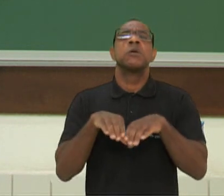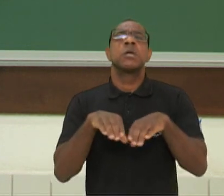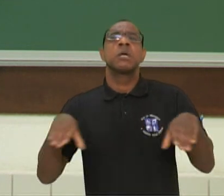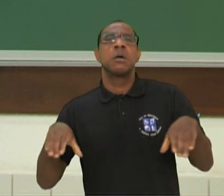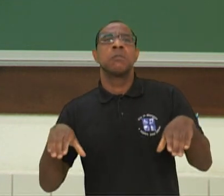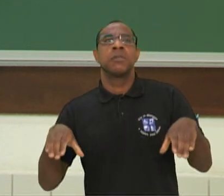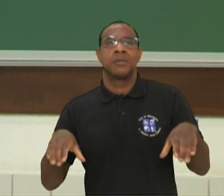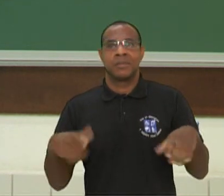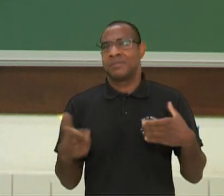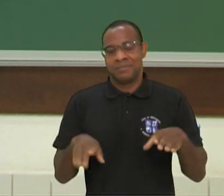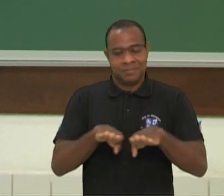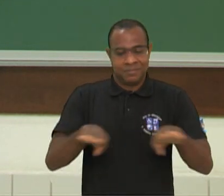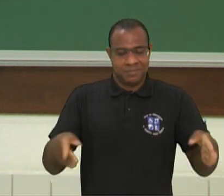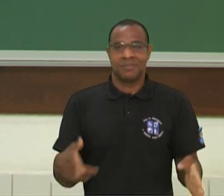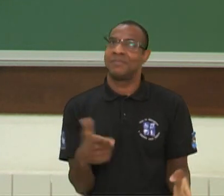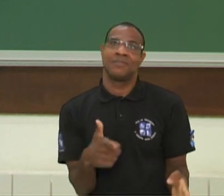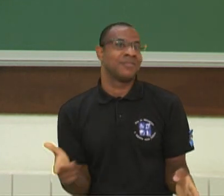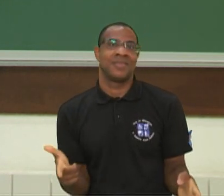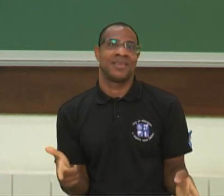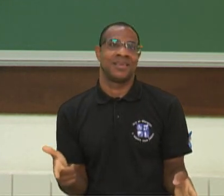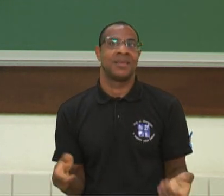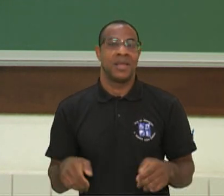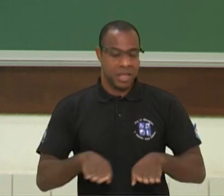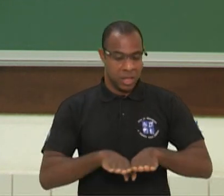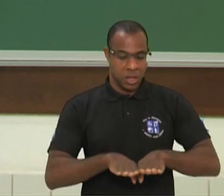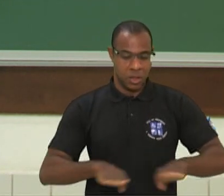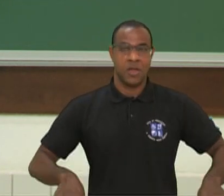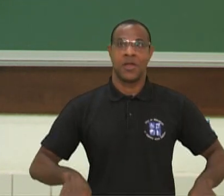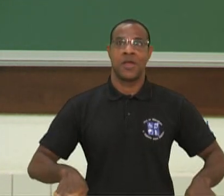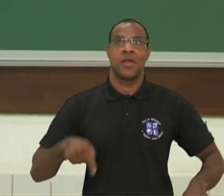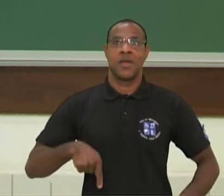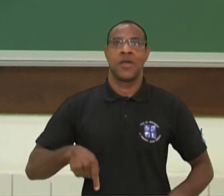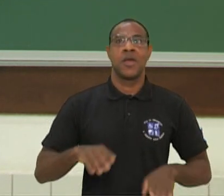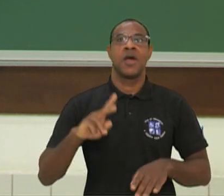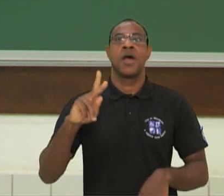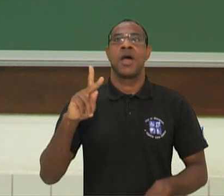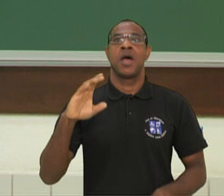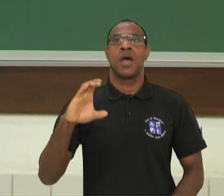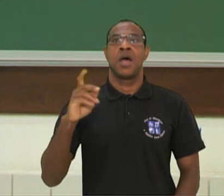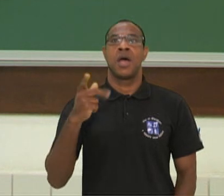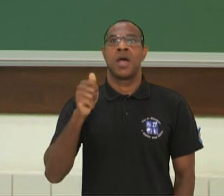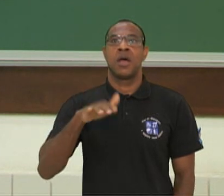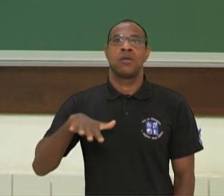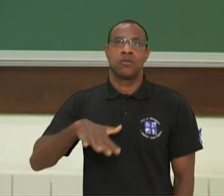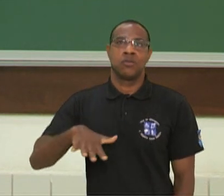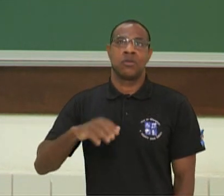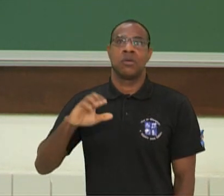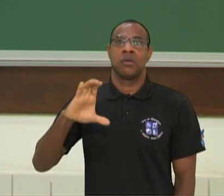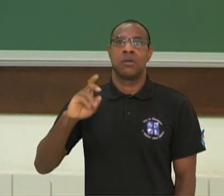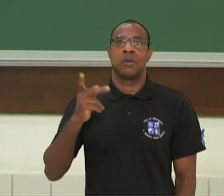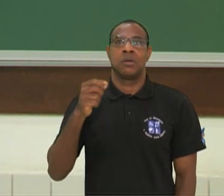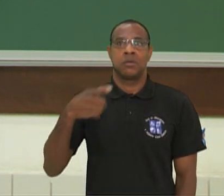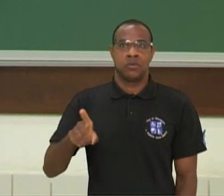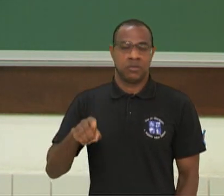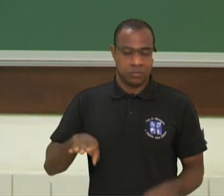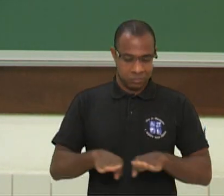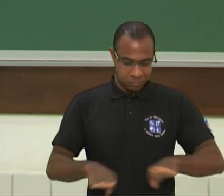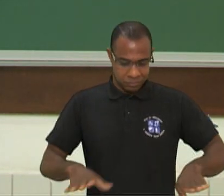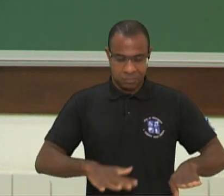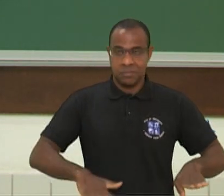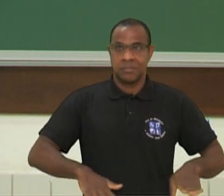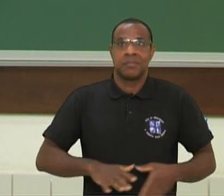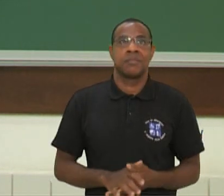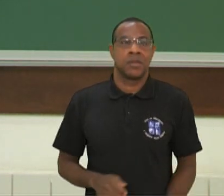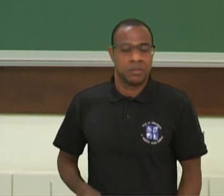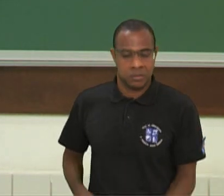na mesa, né? Então ele acontece em outras superfícies. E a gente vai descobrir quais superfícies elas acontecem. Então ela tem as regras que são semelhantes ao